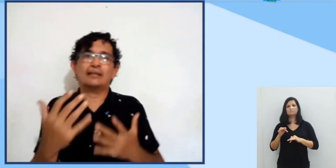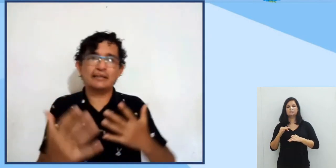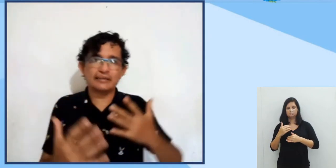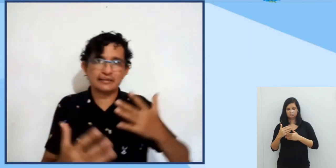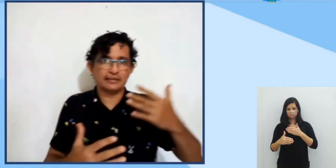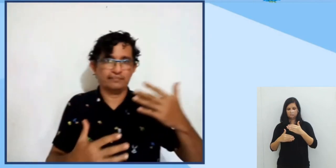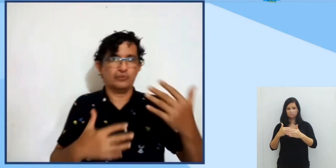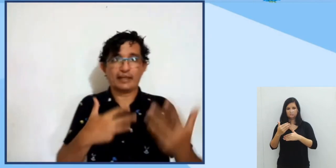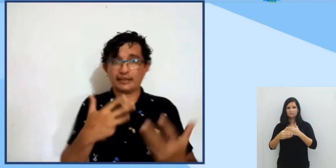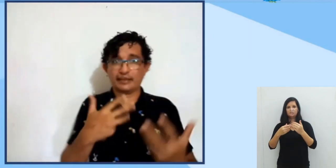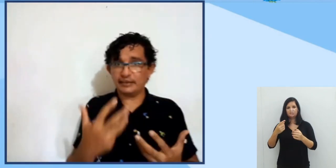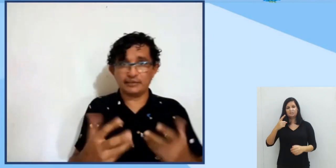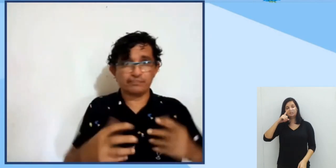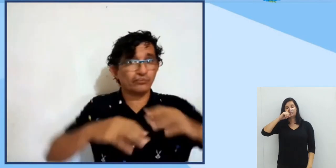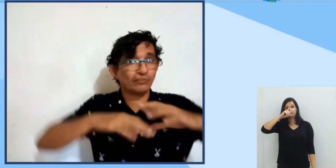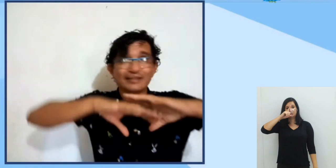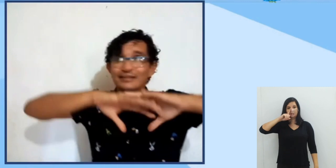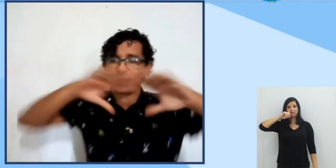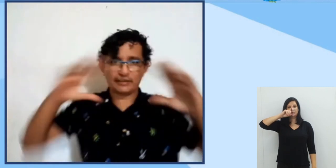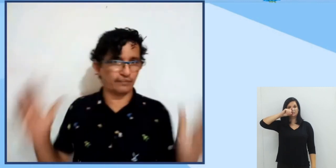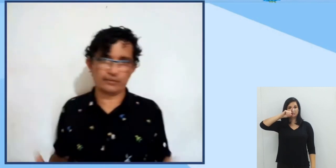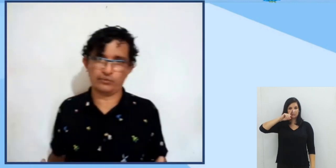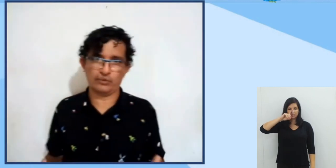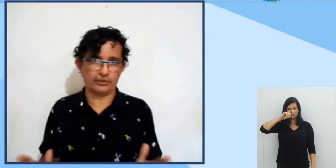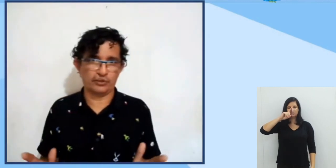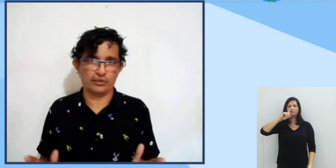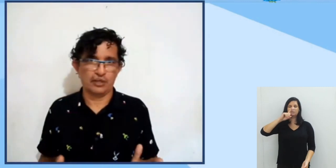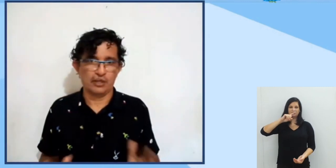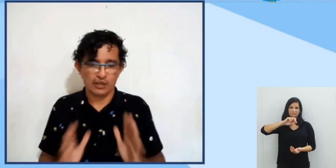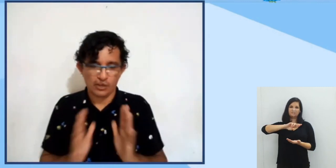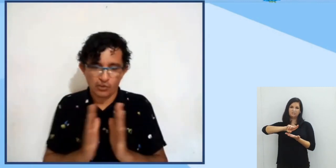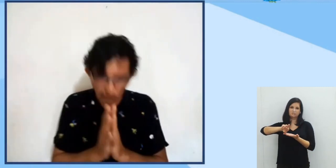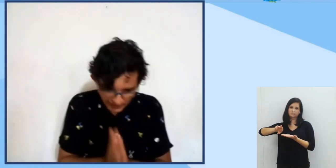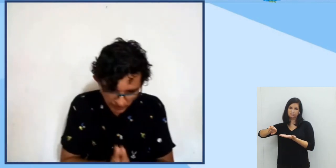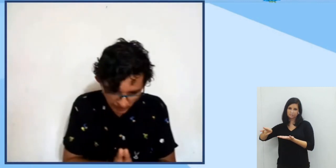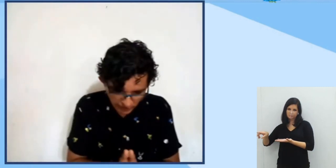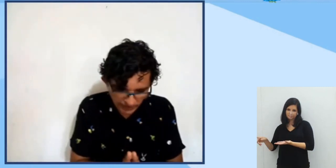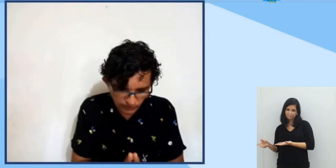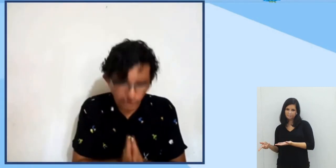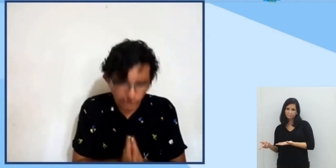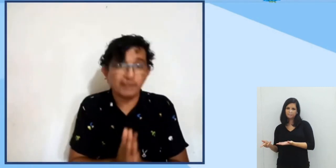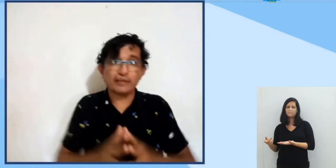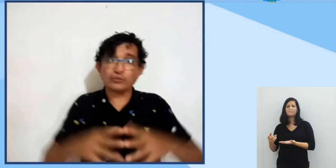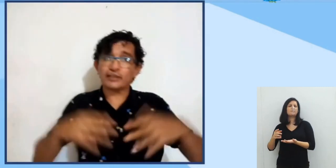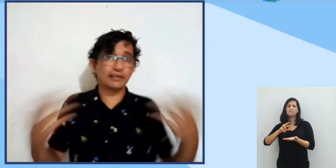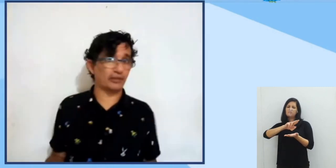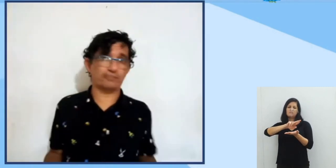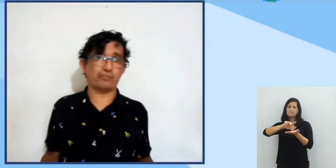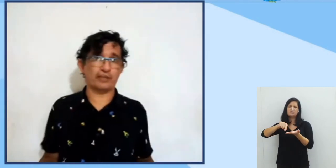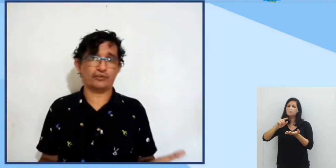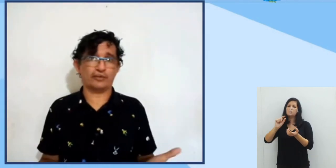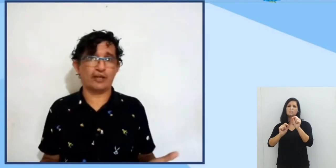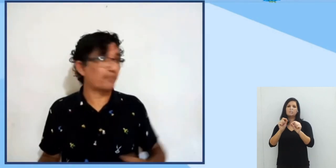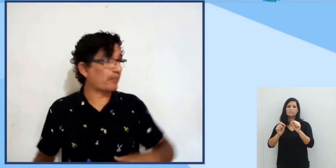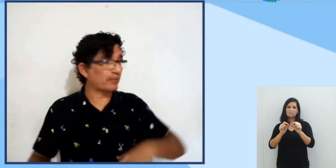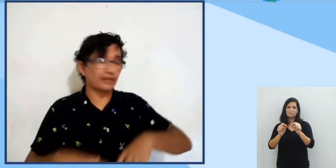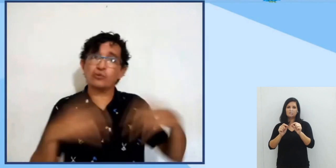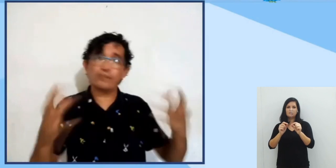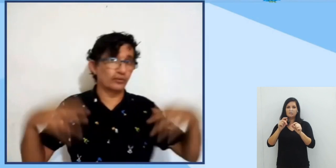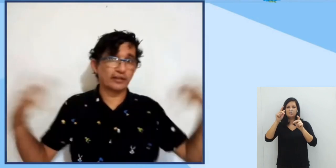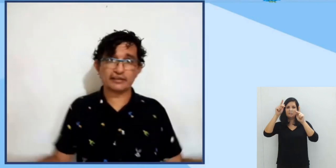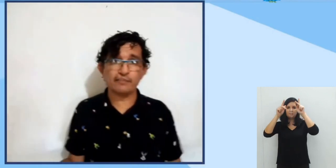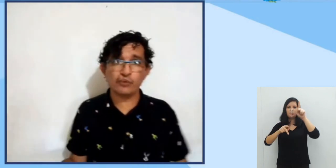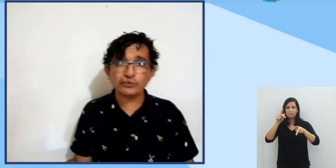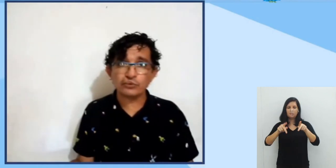entrando numa crise por uma série de fatores. Quais são esses fatores? Primeiro, o crescimento populacional. A